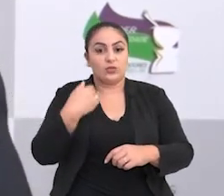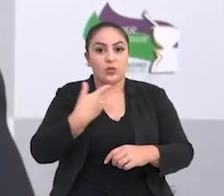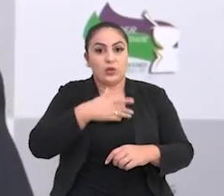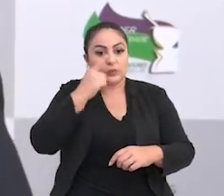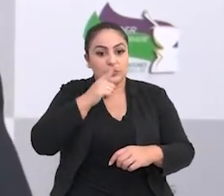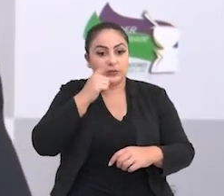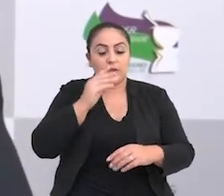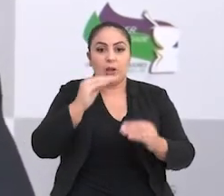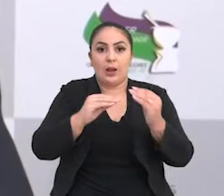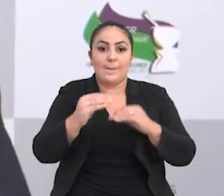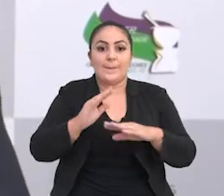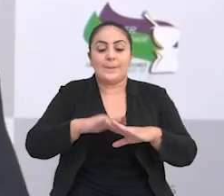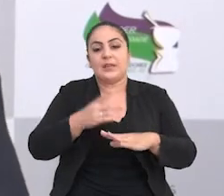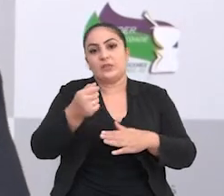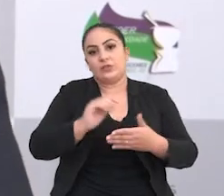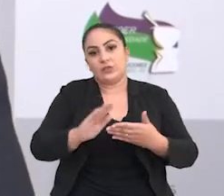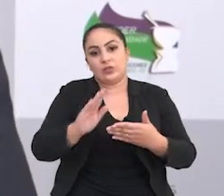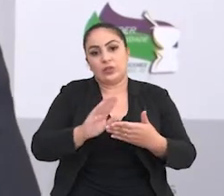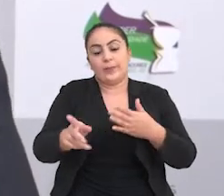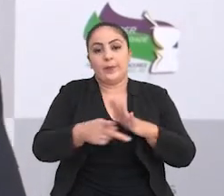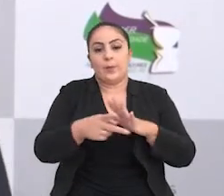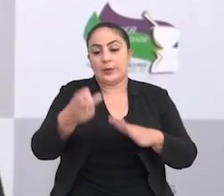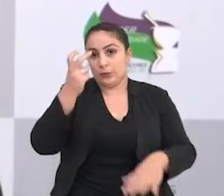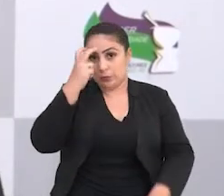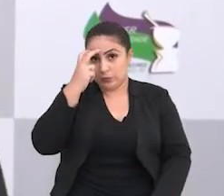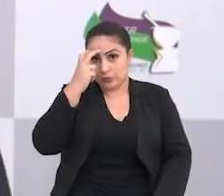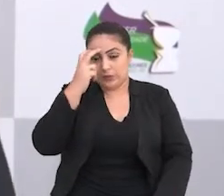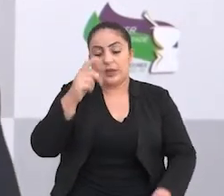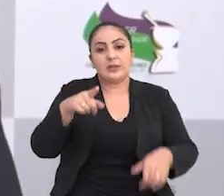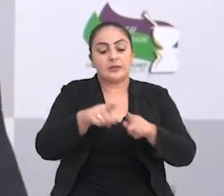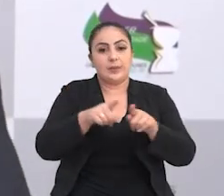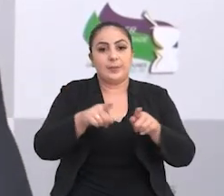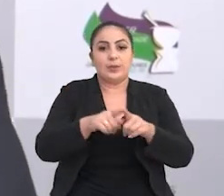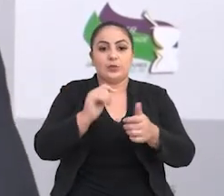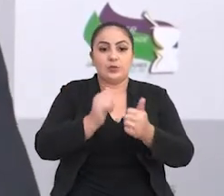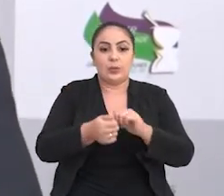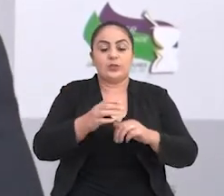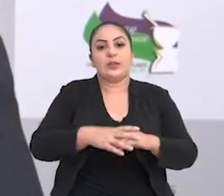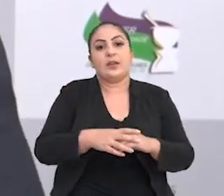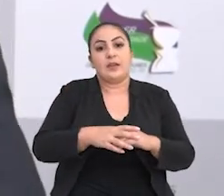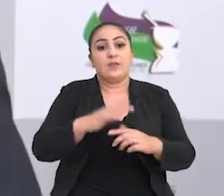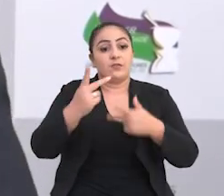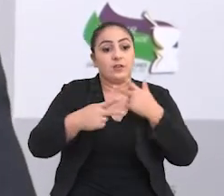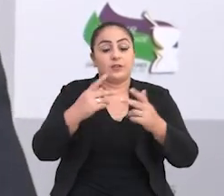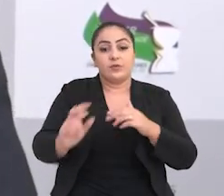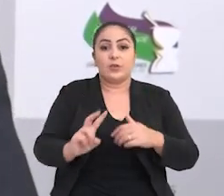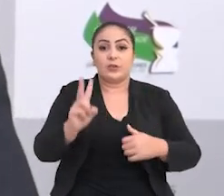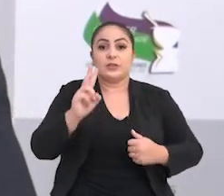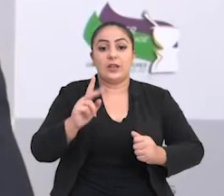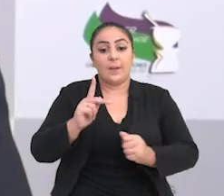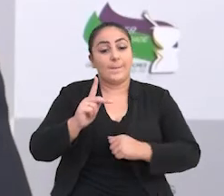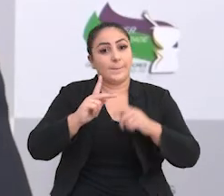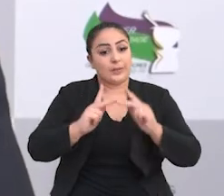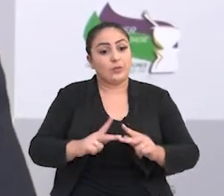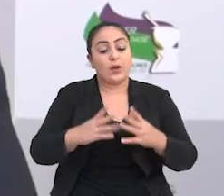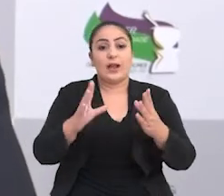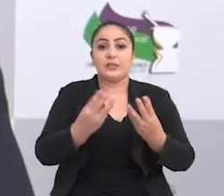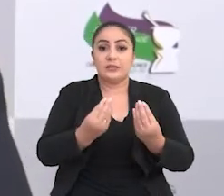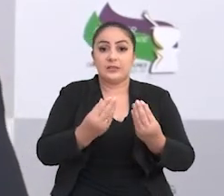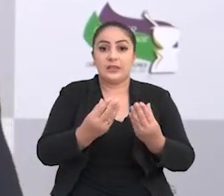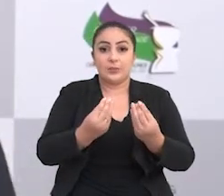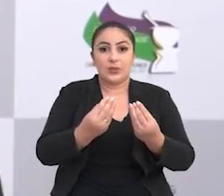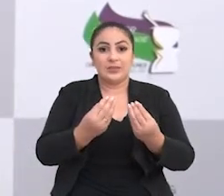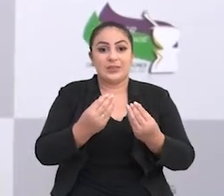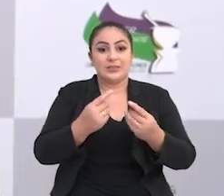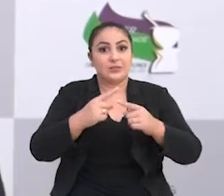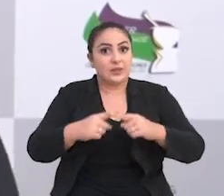possamos implementar mais investimento aí na cultura e também no esporte, valorizando aí essas pessoas, que